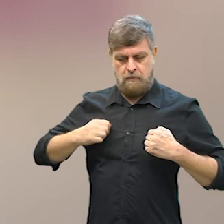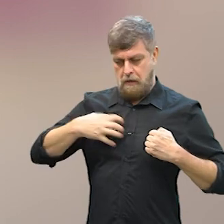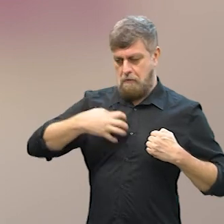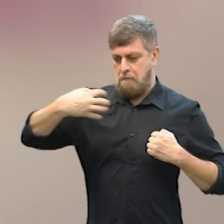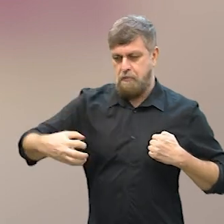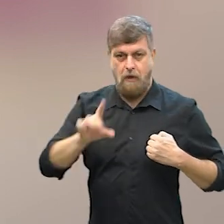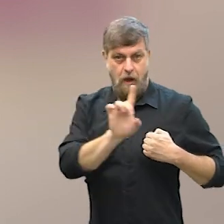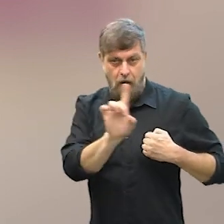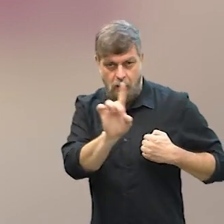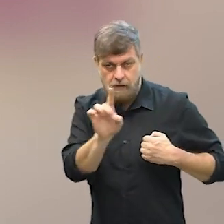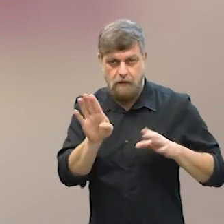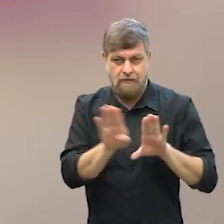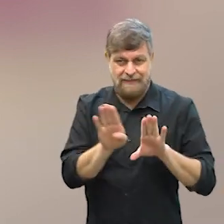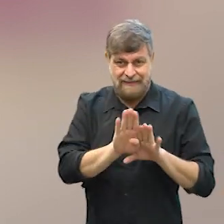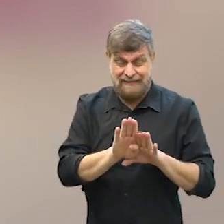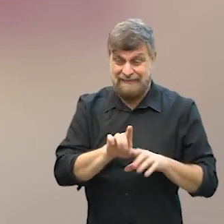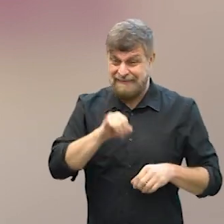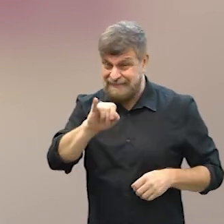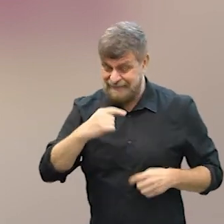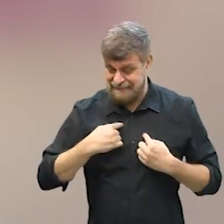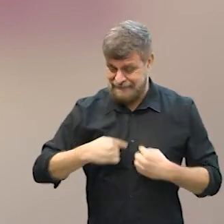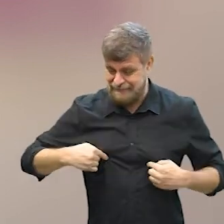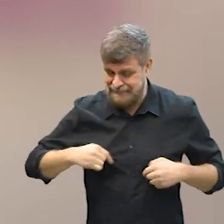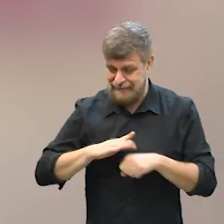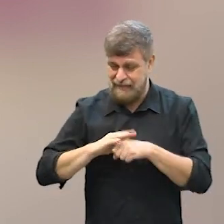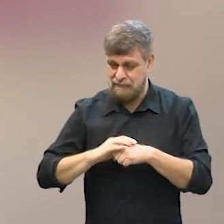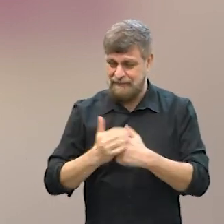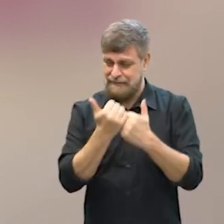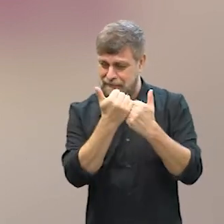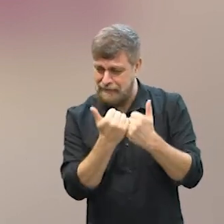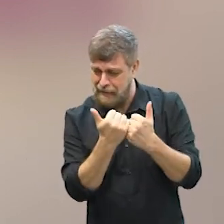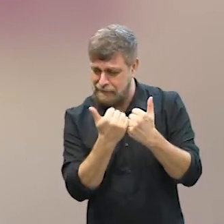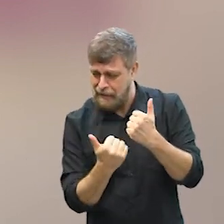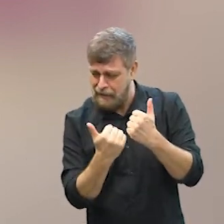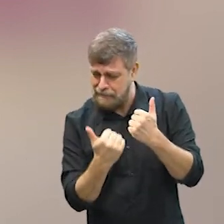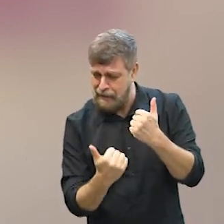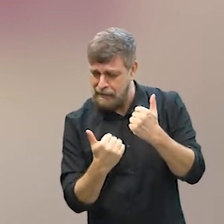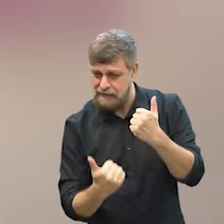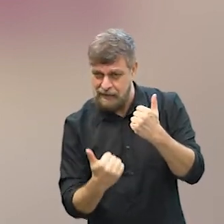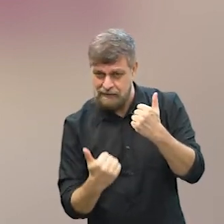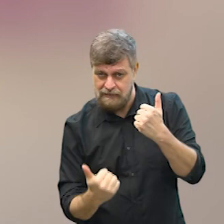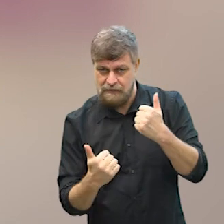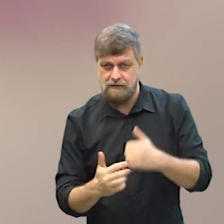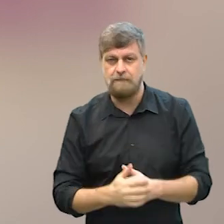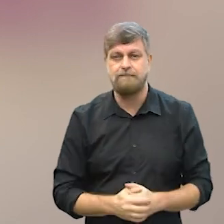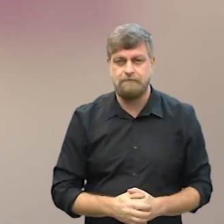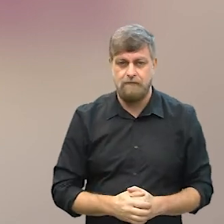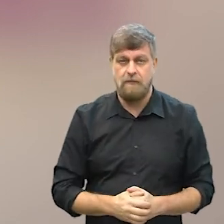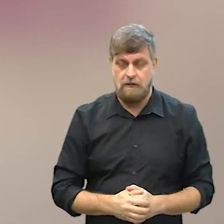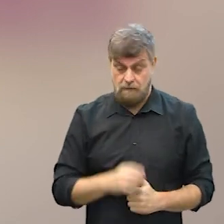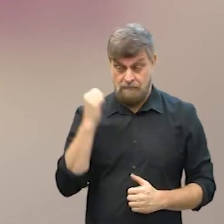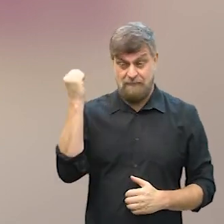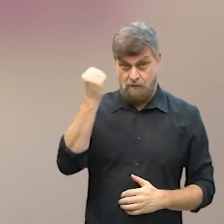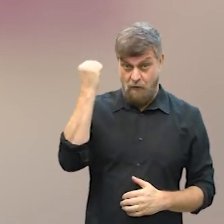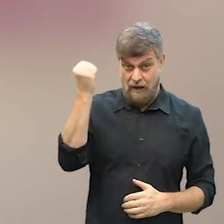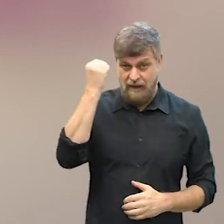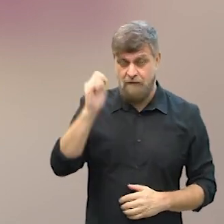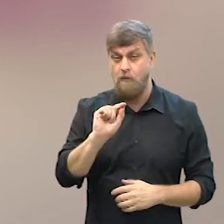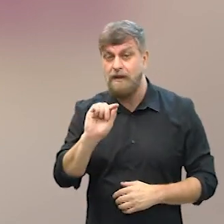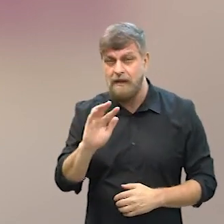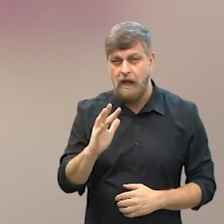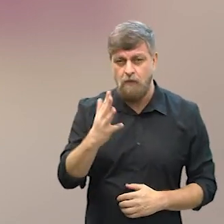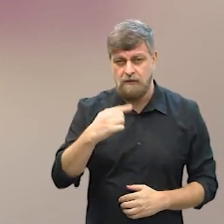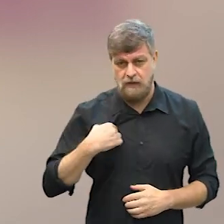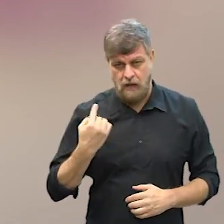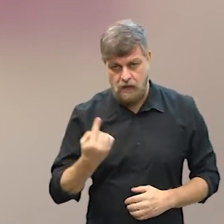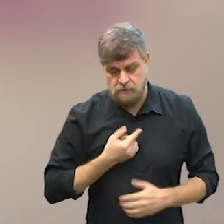etc. Quando a hipertensão progride, se ela progride, nem sempre ela progride para a hipertensão pulmonar mais grave, então é